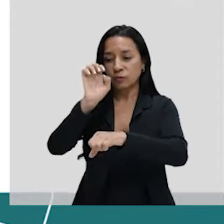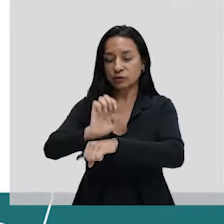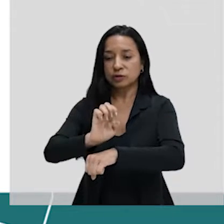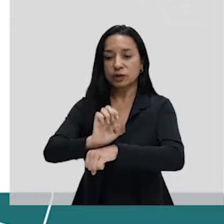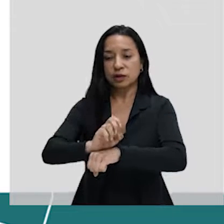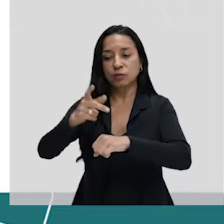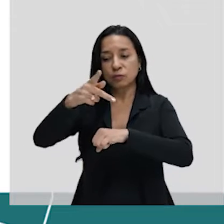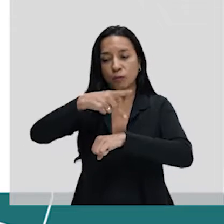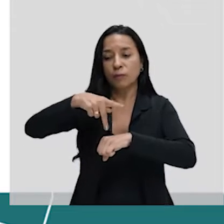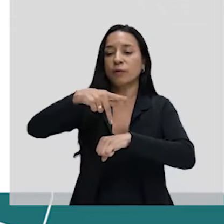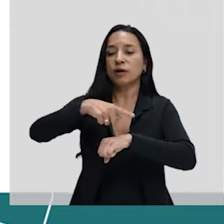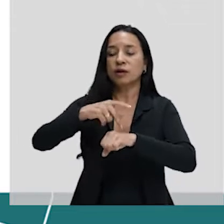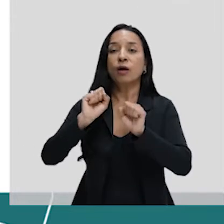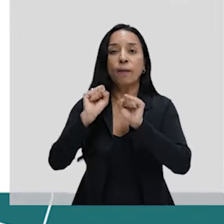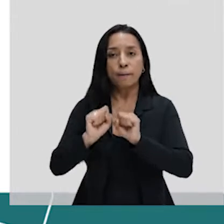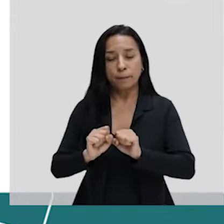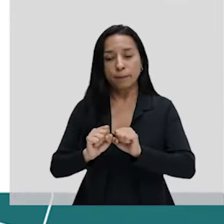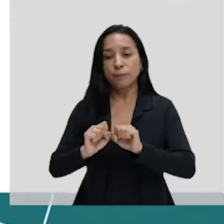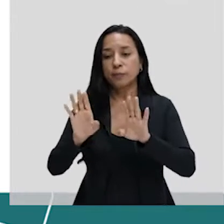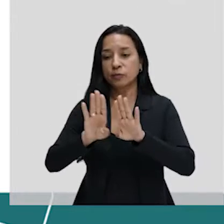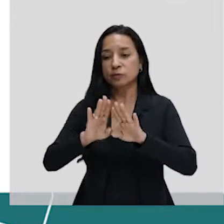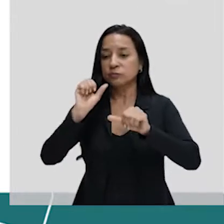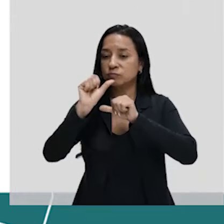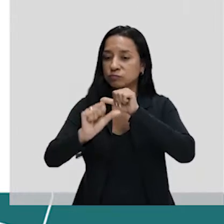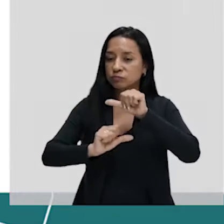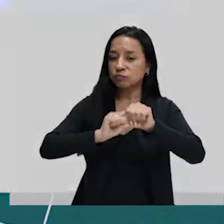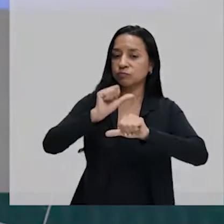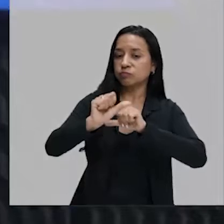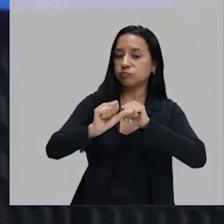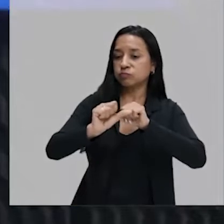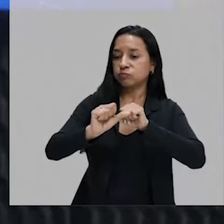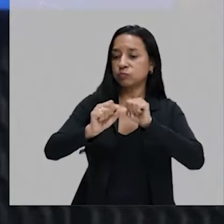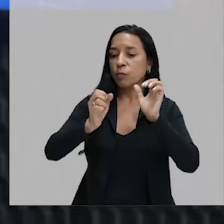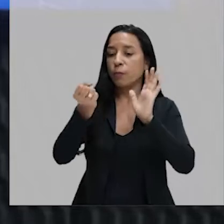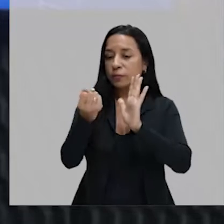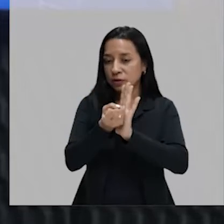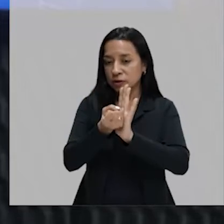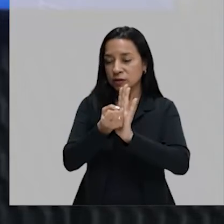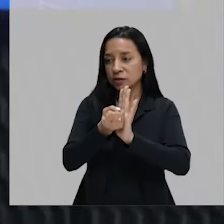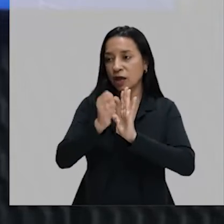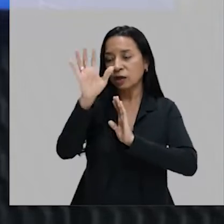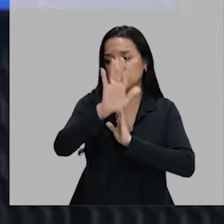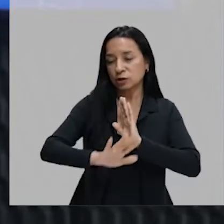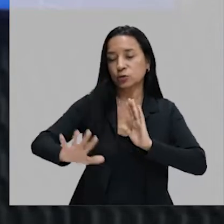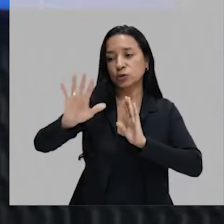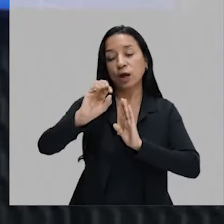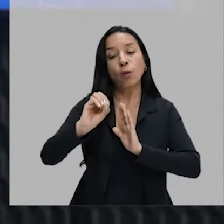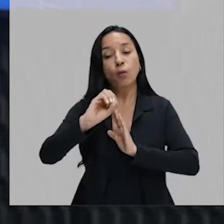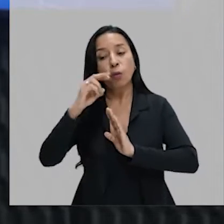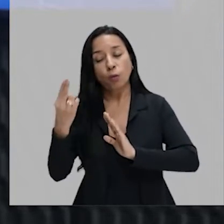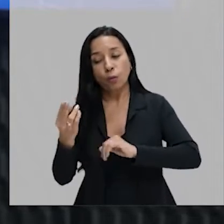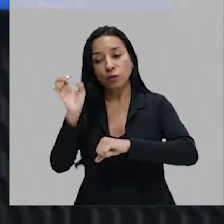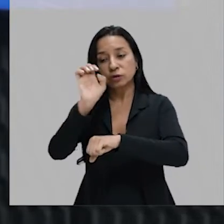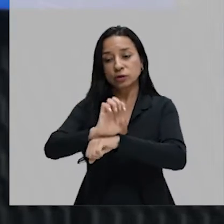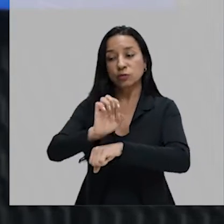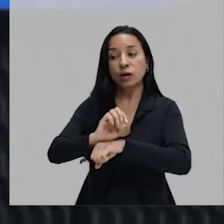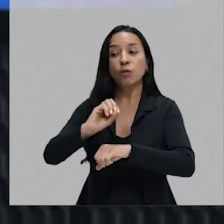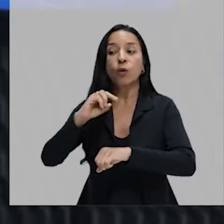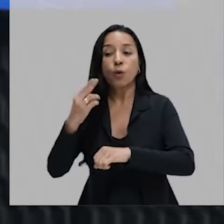para aquele país, que ele pode vir, essa situação pode vir a se tornar patrimônio ou nacional, ou estadual, ou até mesmo